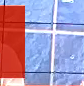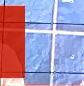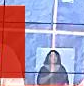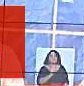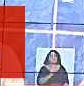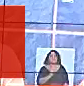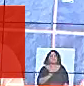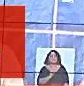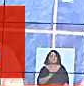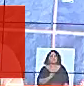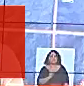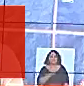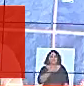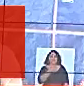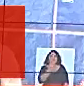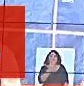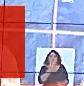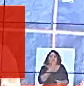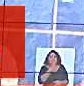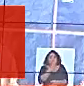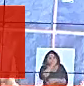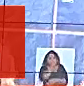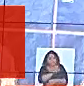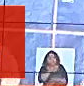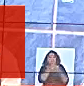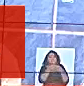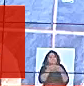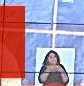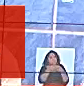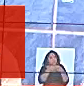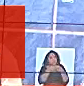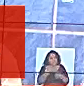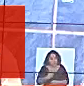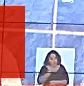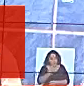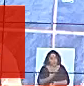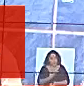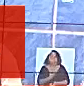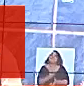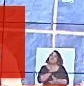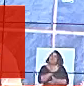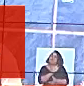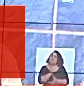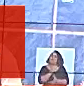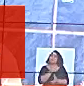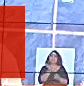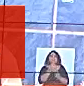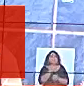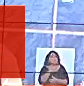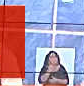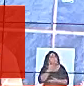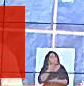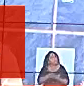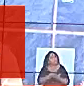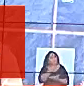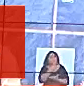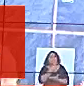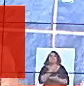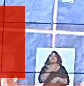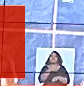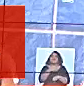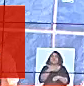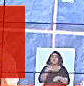deles, Istambul. Então eu fiquei agradecido, falou, Deus, muito obrigado. Então eu tenho 59 anos, eu já sofri tanta humilhação. Comecei,